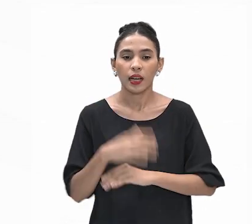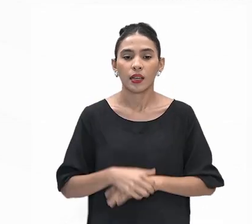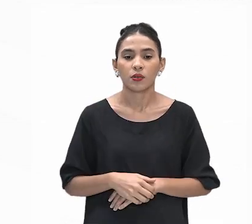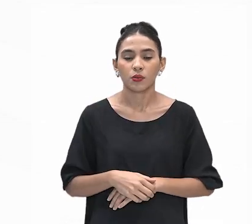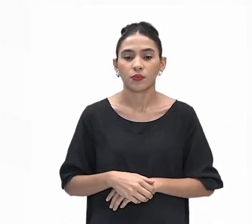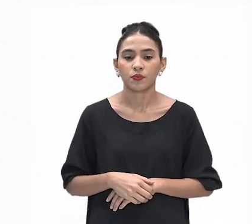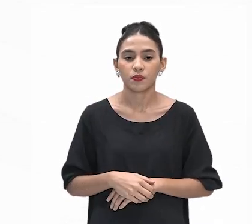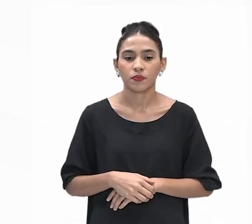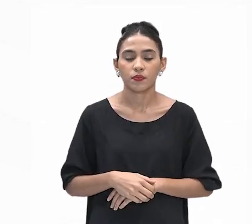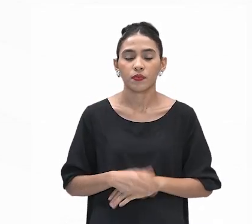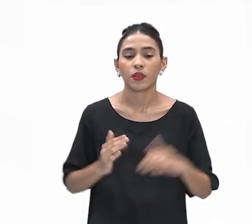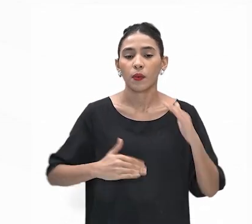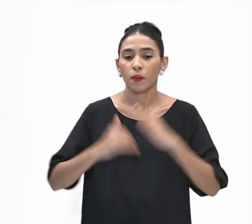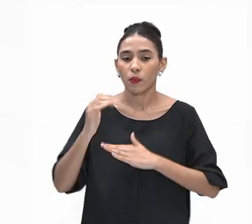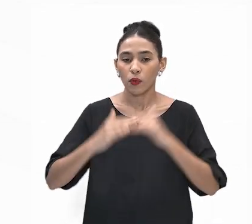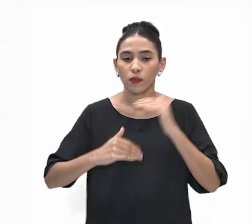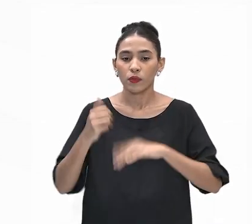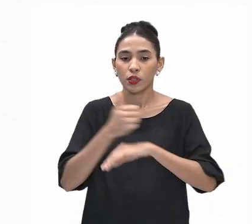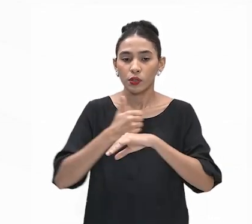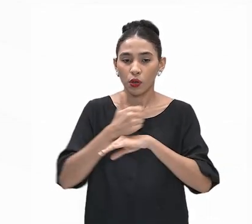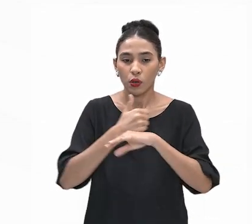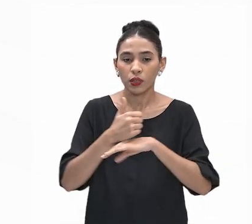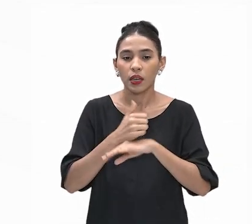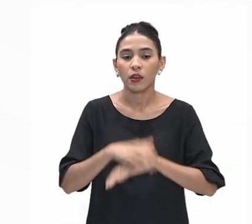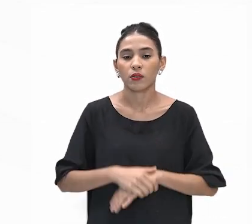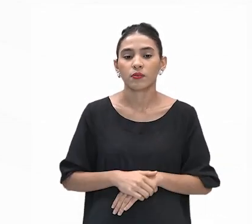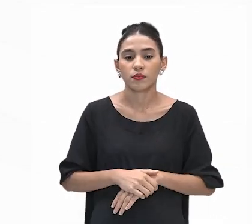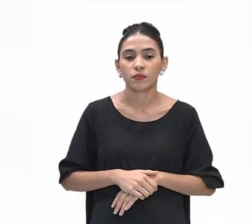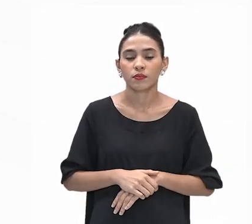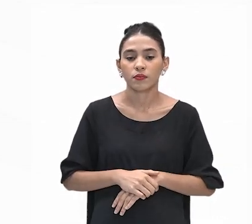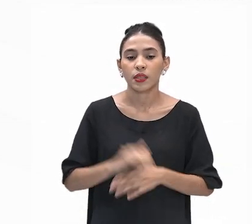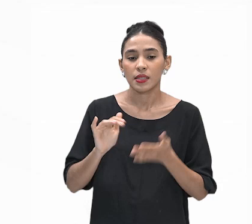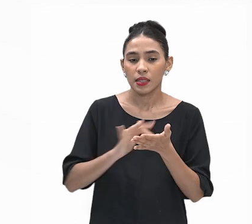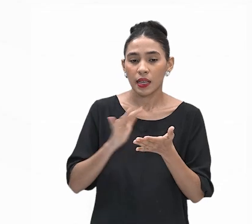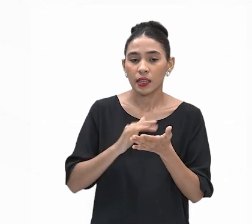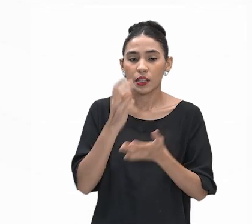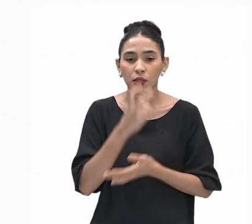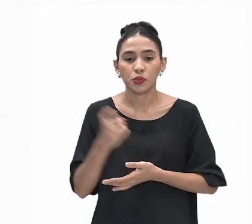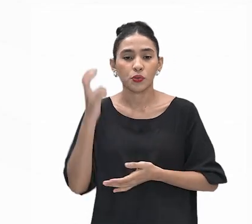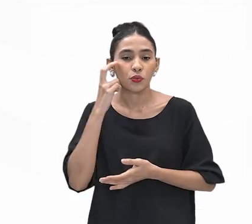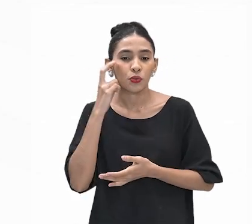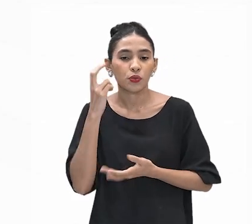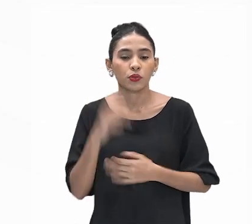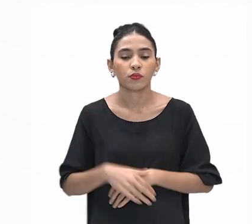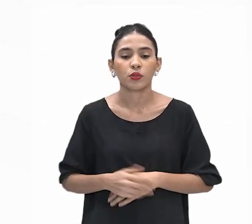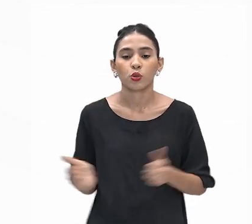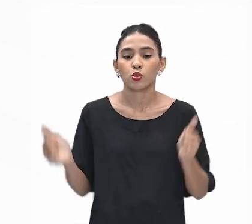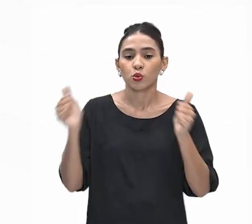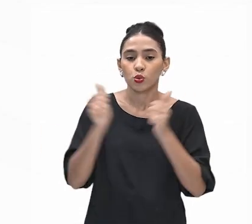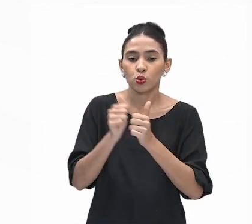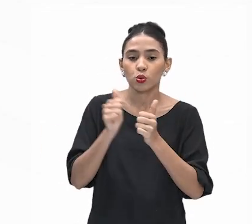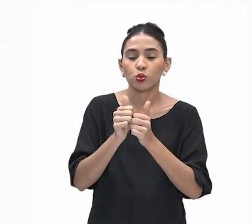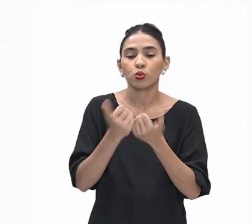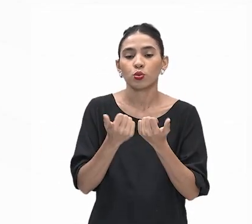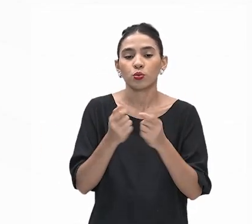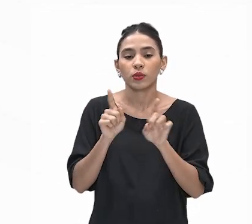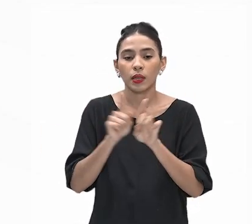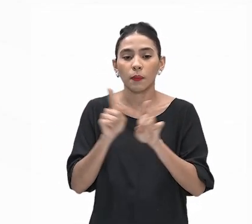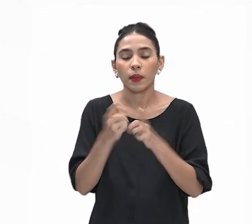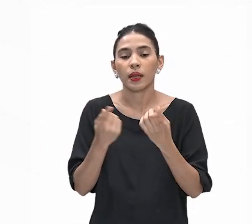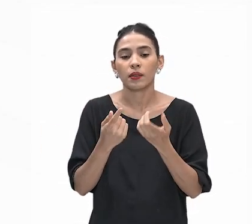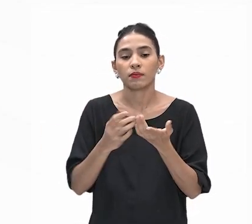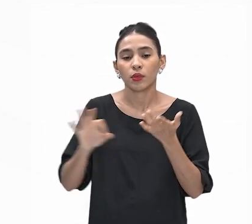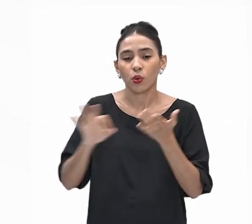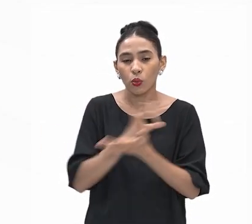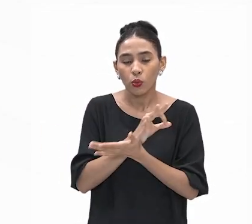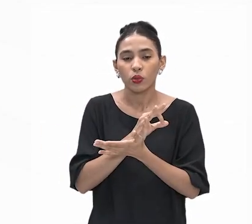forma profissional pela Secretaria de Cultura com a seleção pública para renovação e contratação de trabalho.